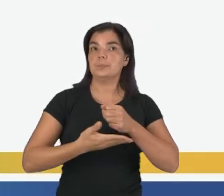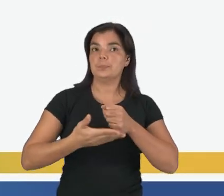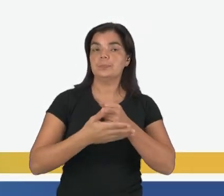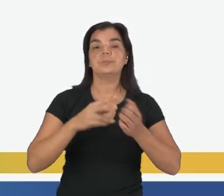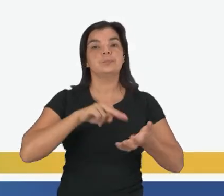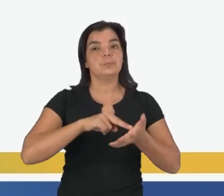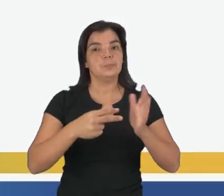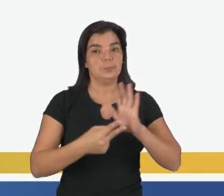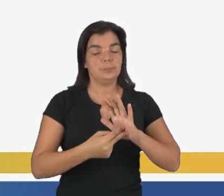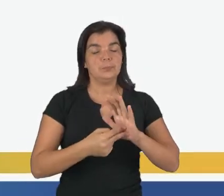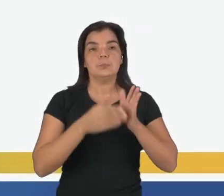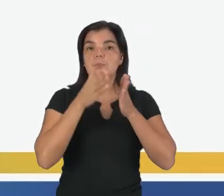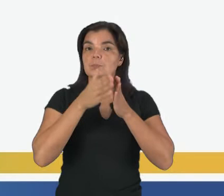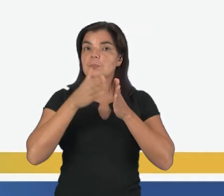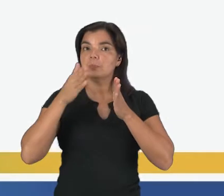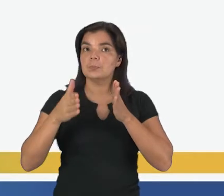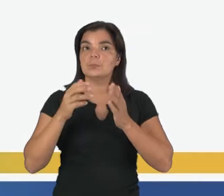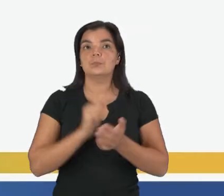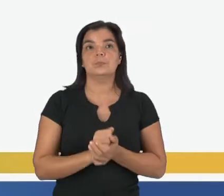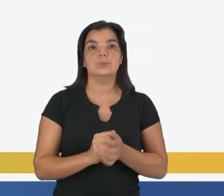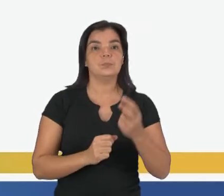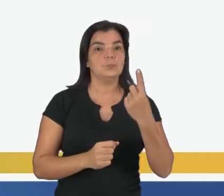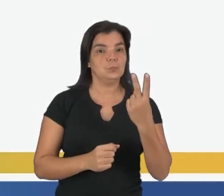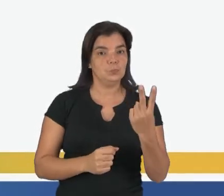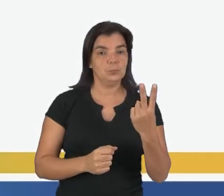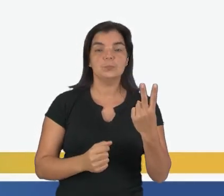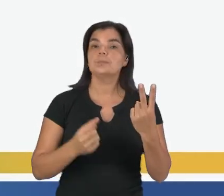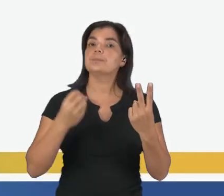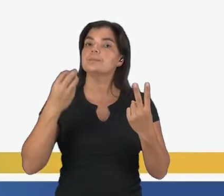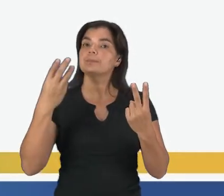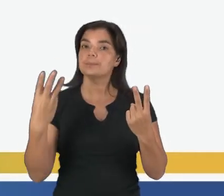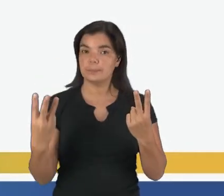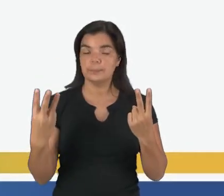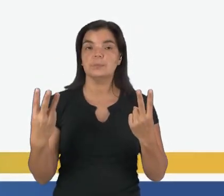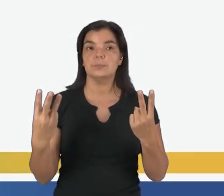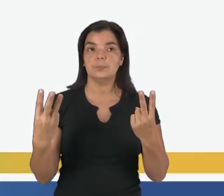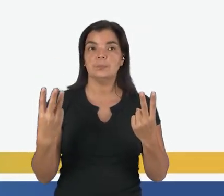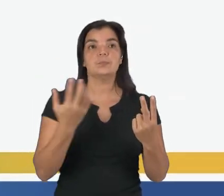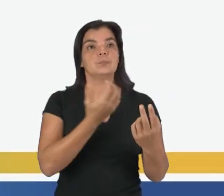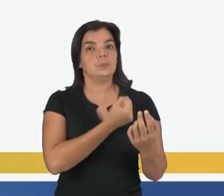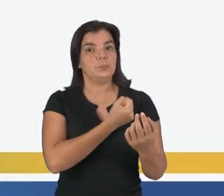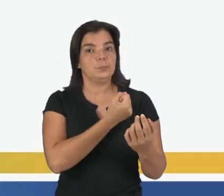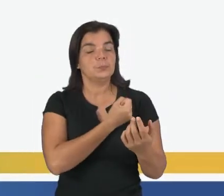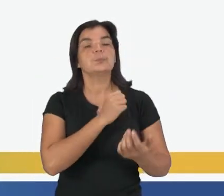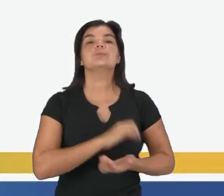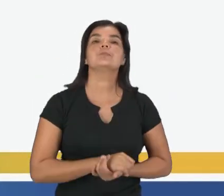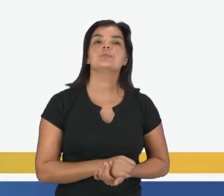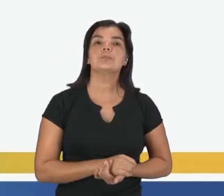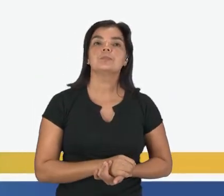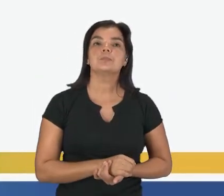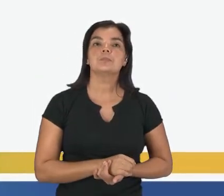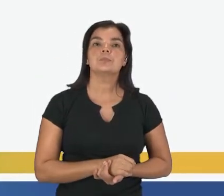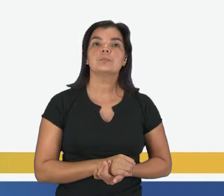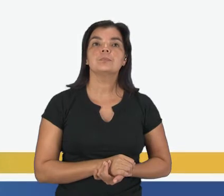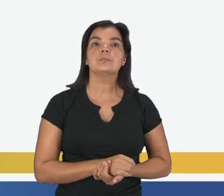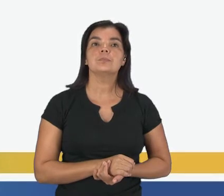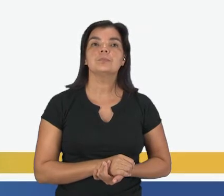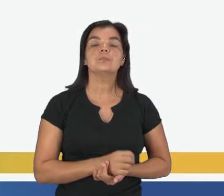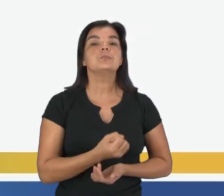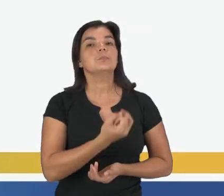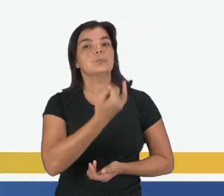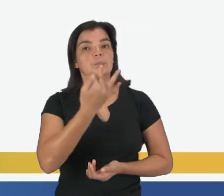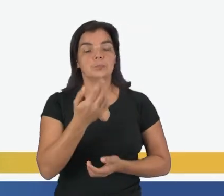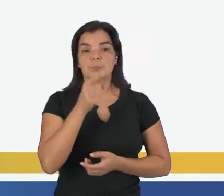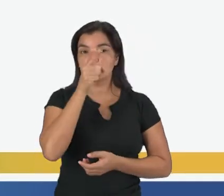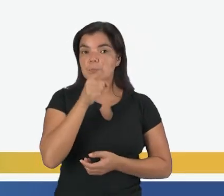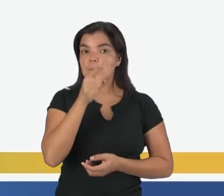Ou seja, o intervalo está entre o 2 e entre o 3, números inteiros. Eu vou contar